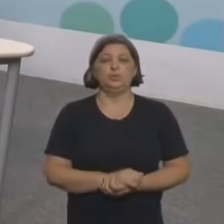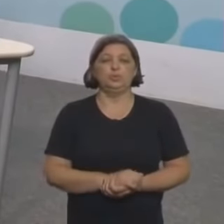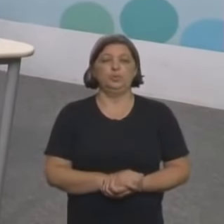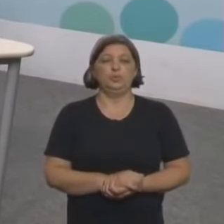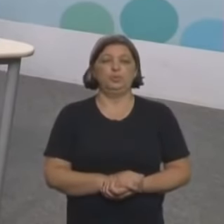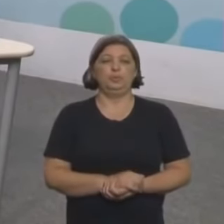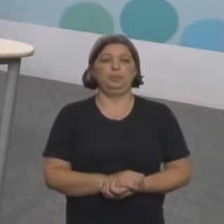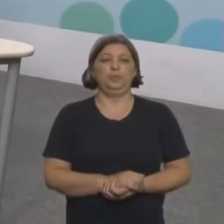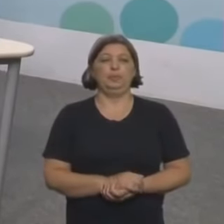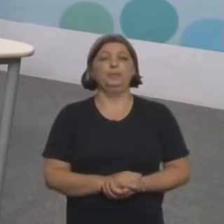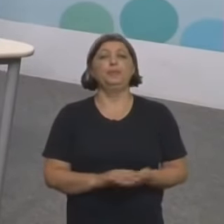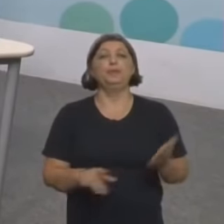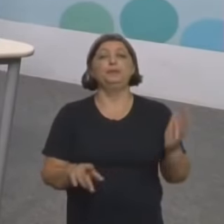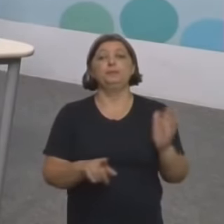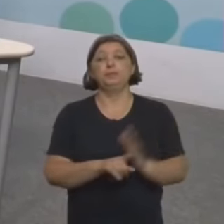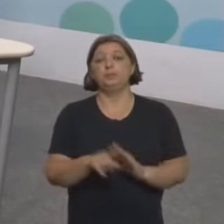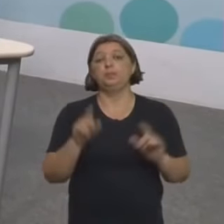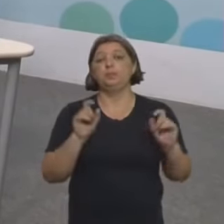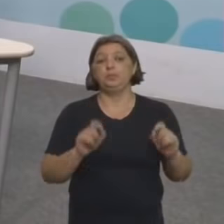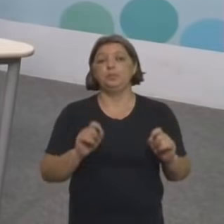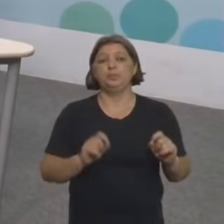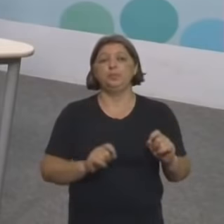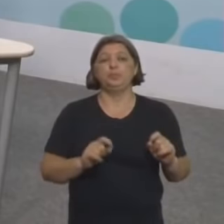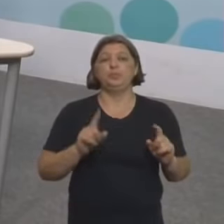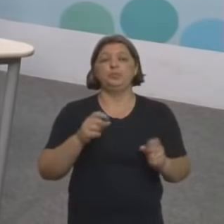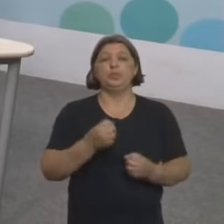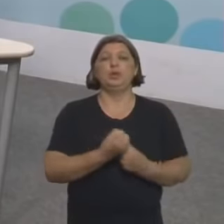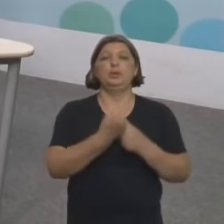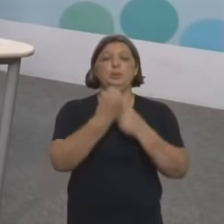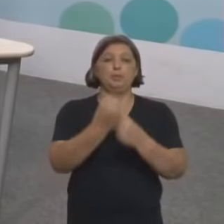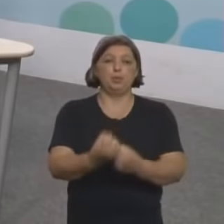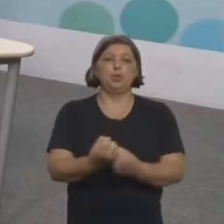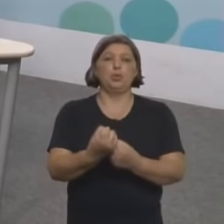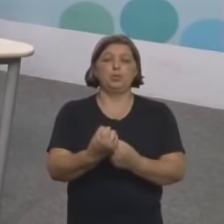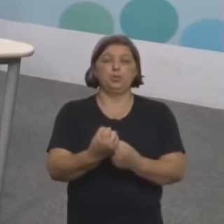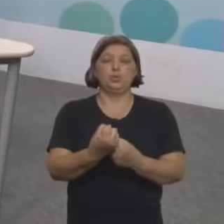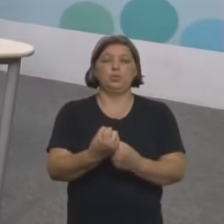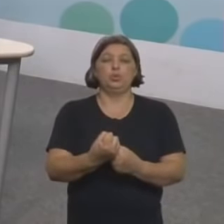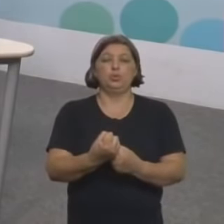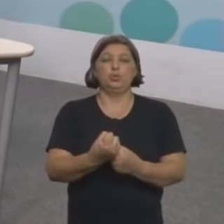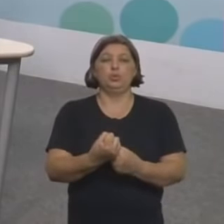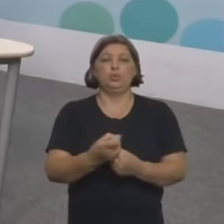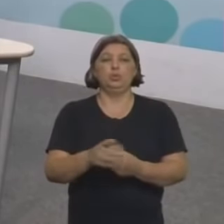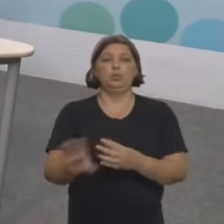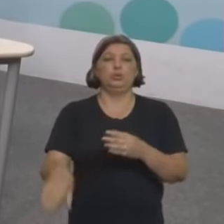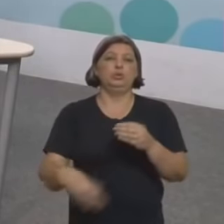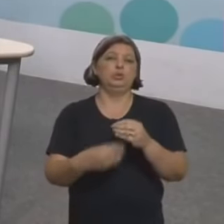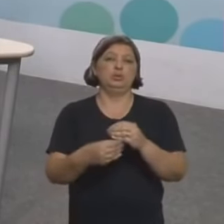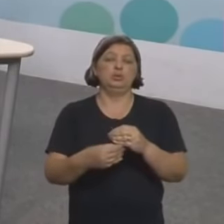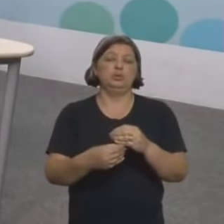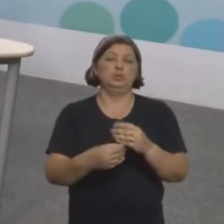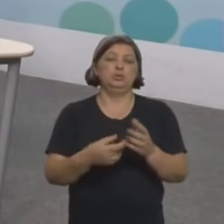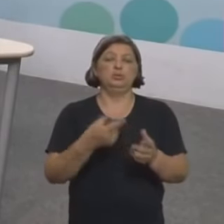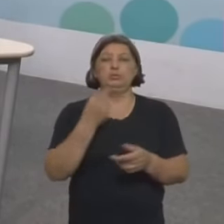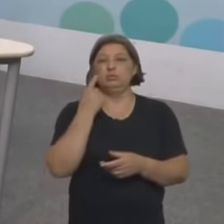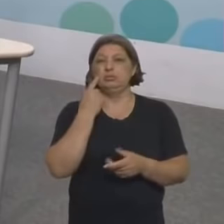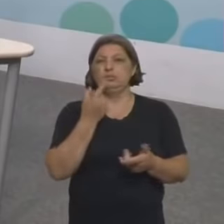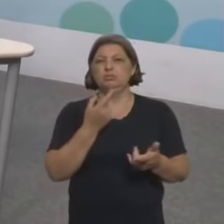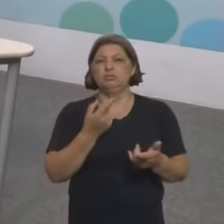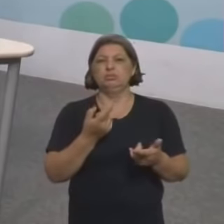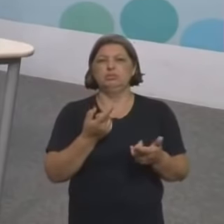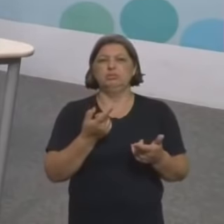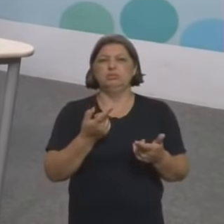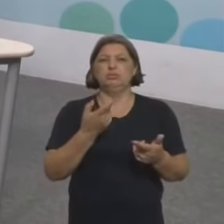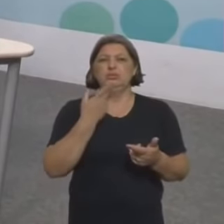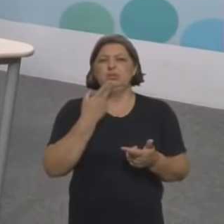Ele perguntou sobre quem seria o apoio extra, que você falou no apoio extra, se eu não me engano, quando